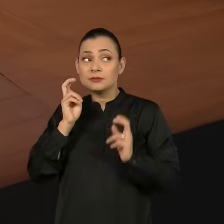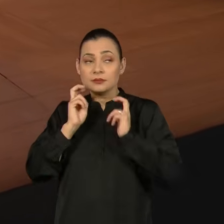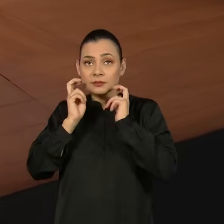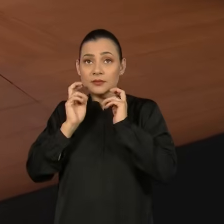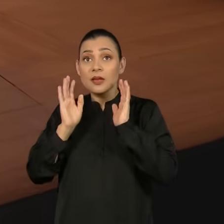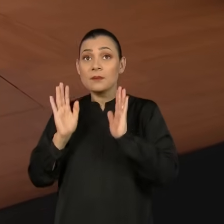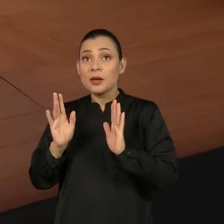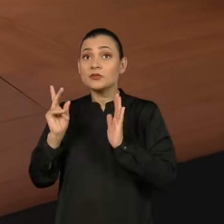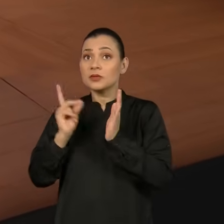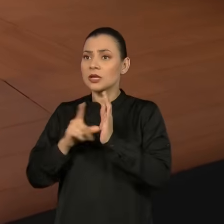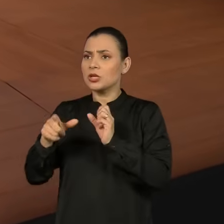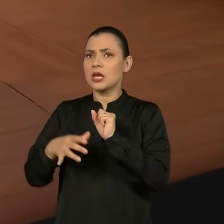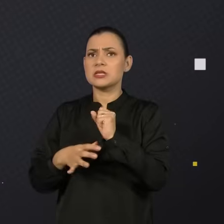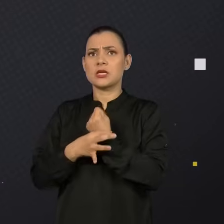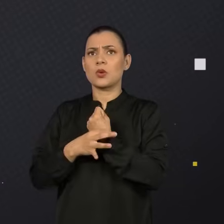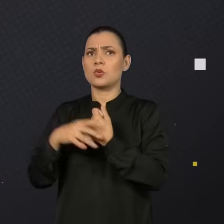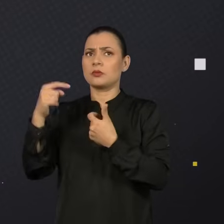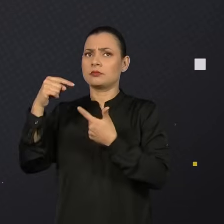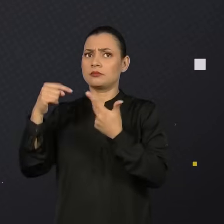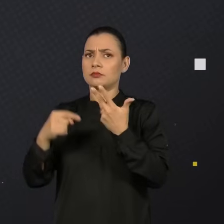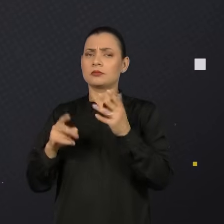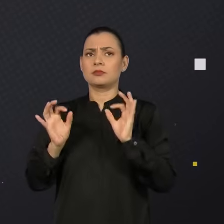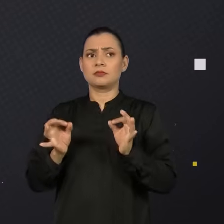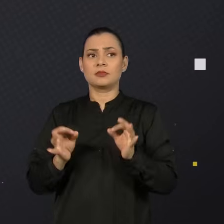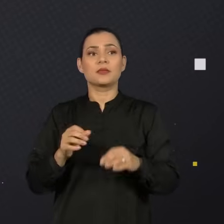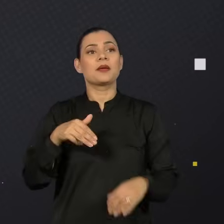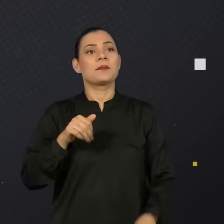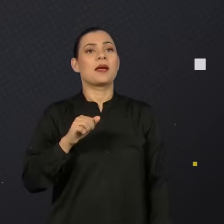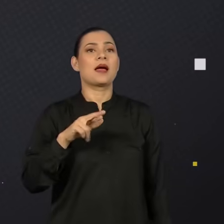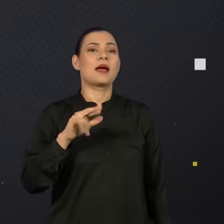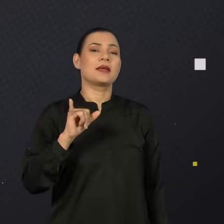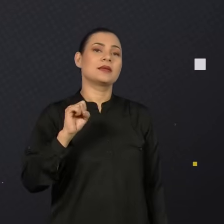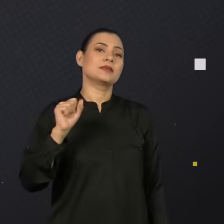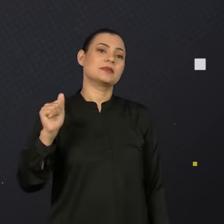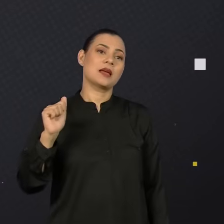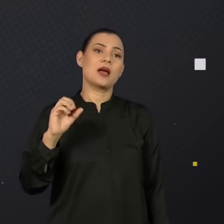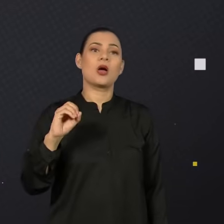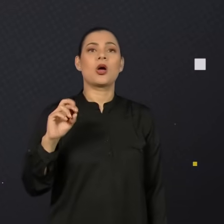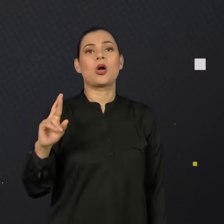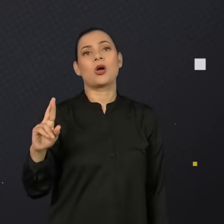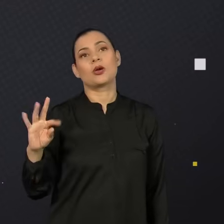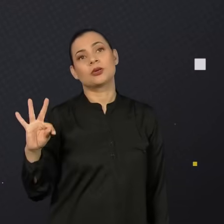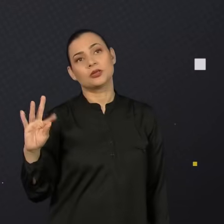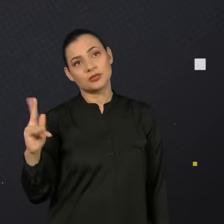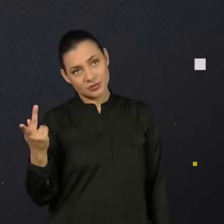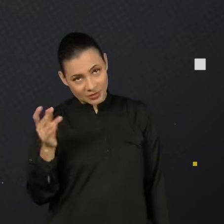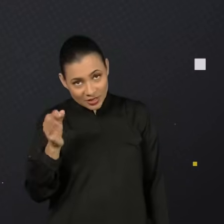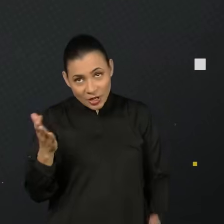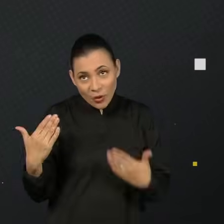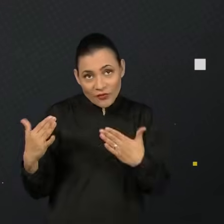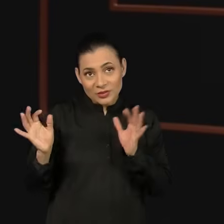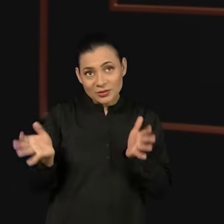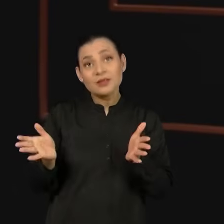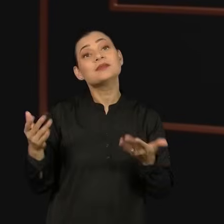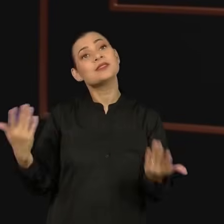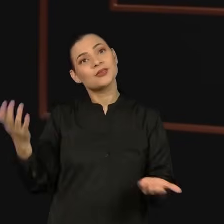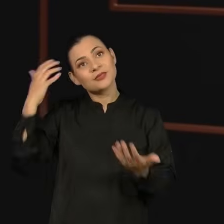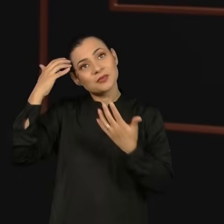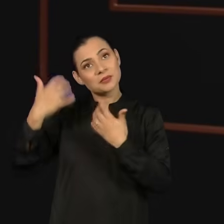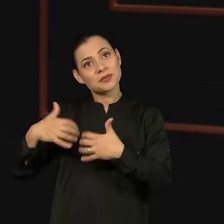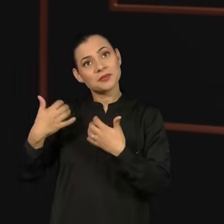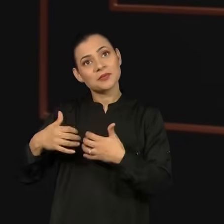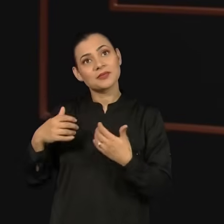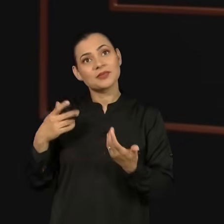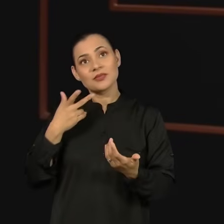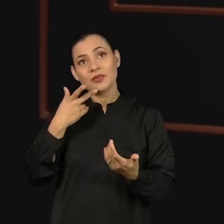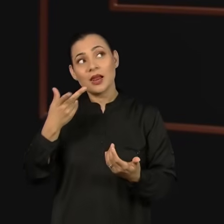ela é segura, tem vários problemas. A Marisa Marisa Hort. Hort, Hort. ela confessou para mim. Ela confessou, que bom. Eu fiquei pensando, gente, eu falei